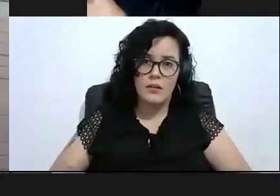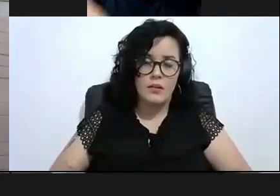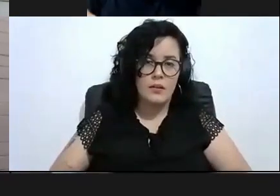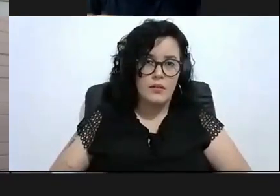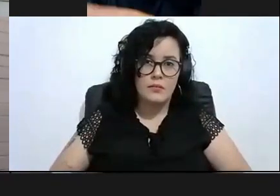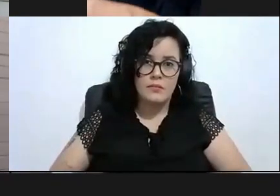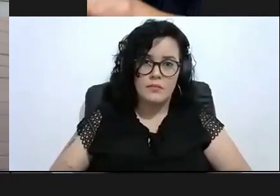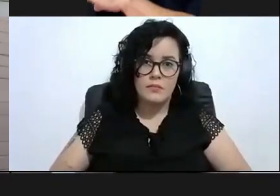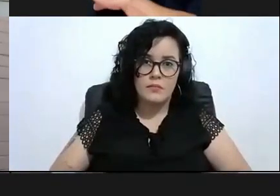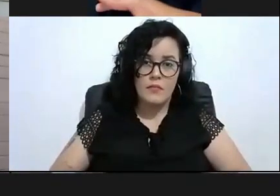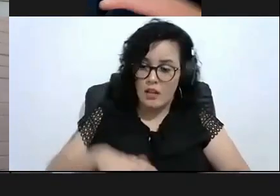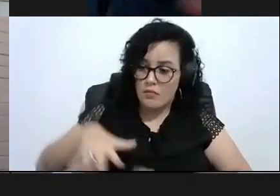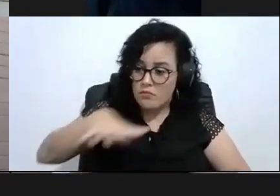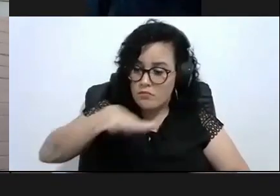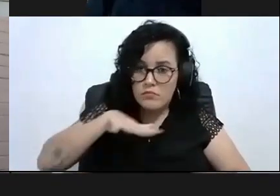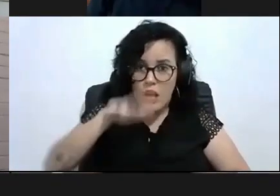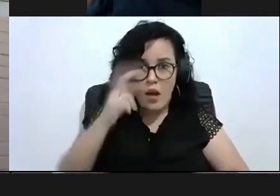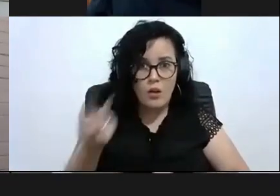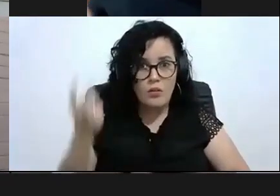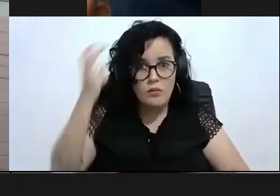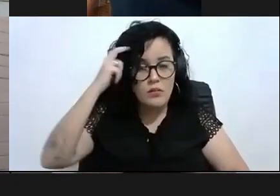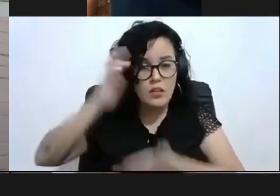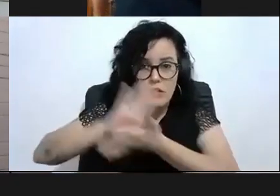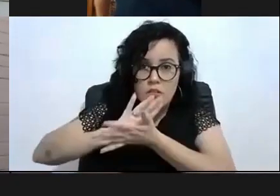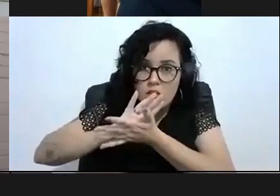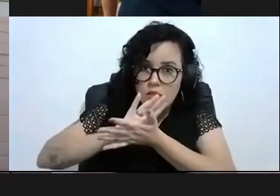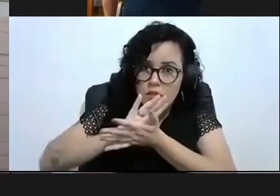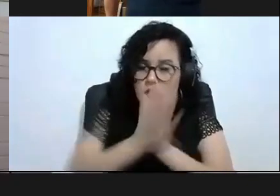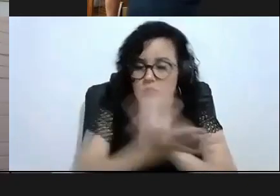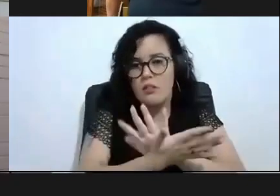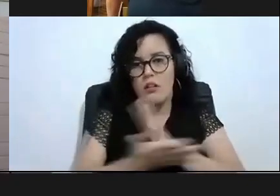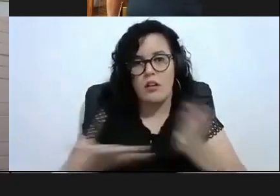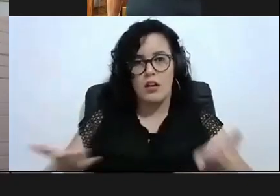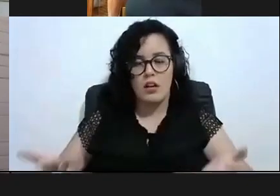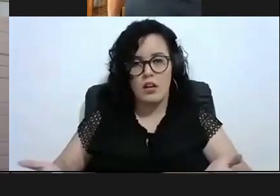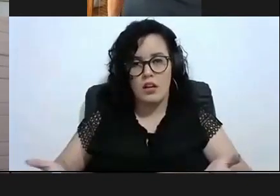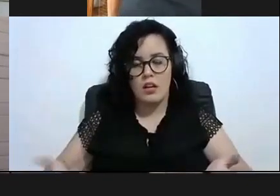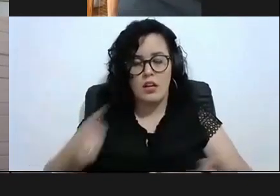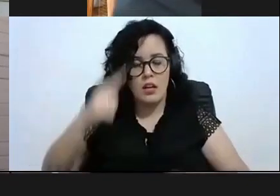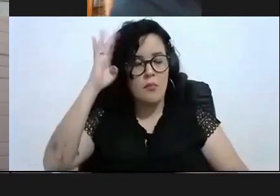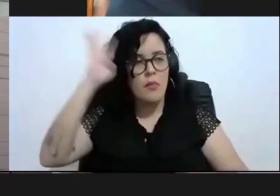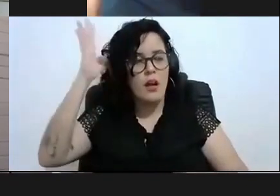O ambiente cultural, ele destrói, porque imagina, ele é